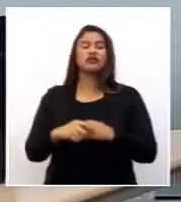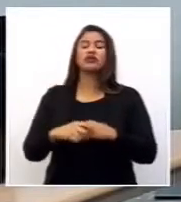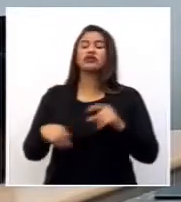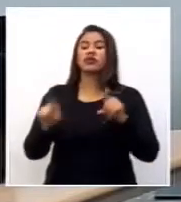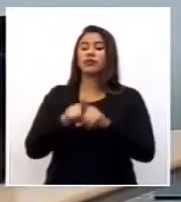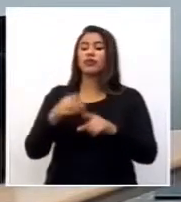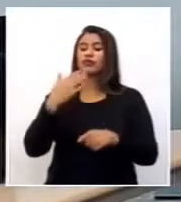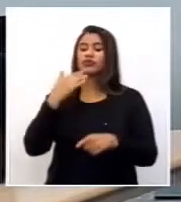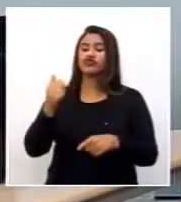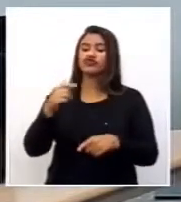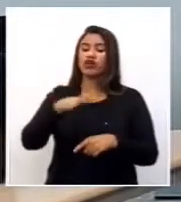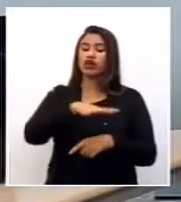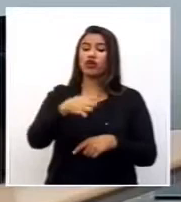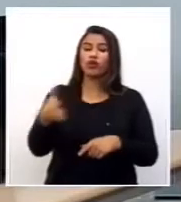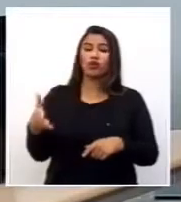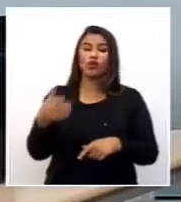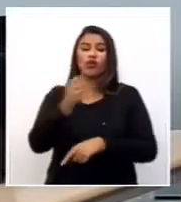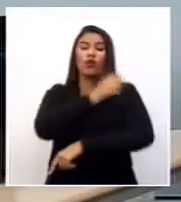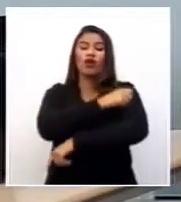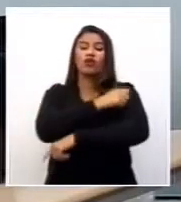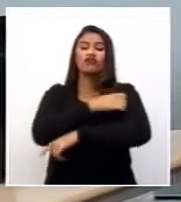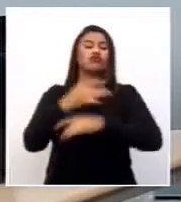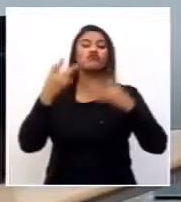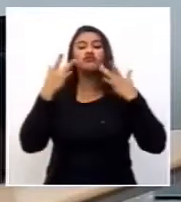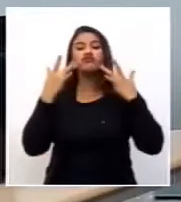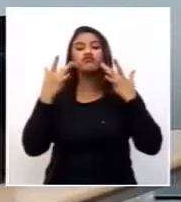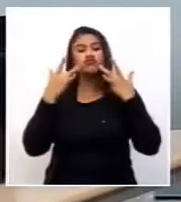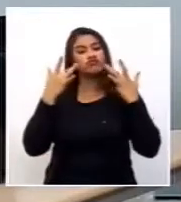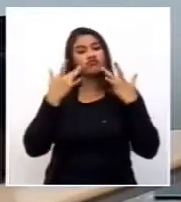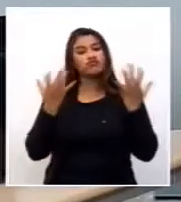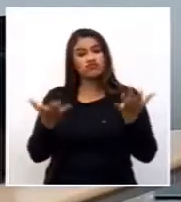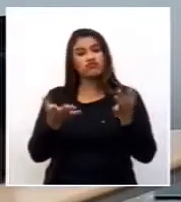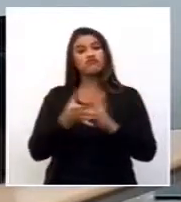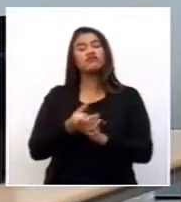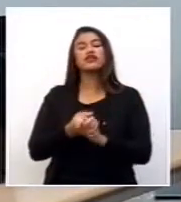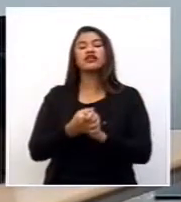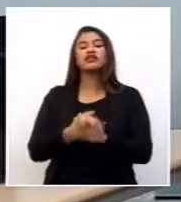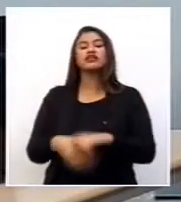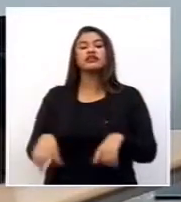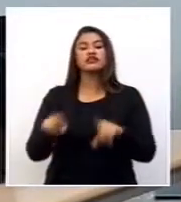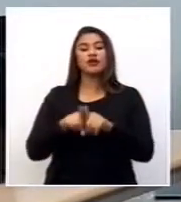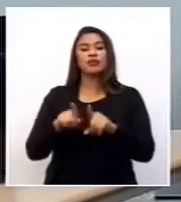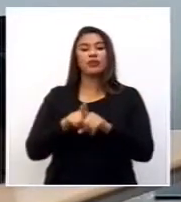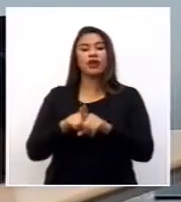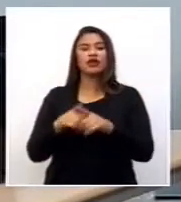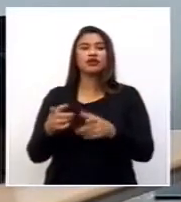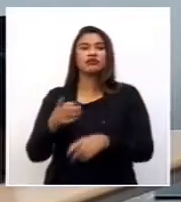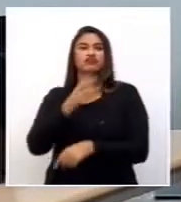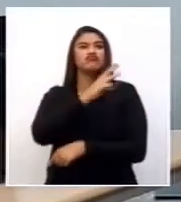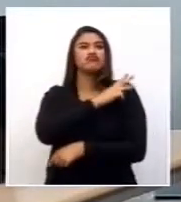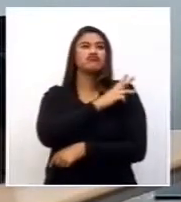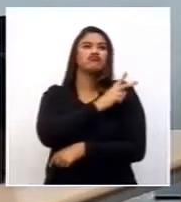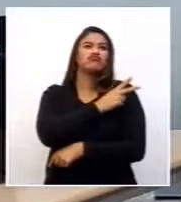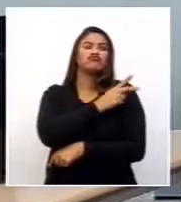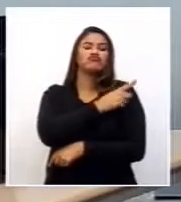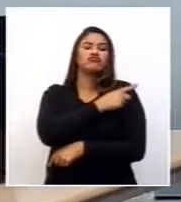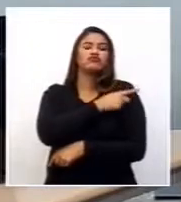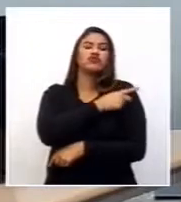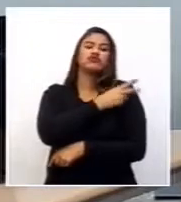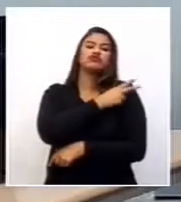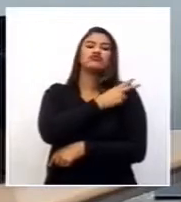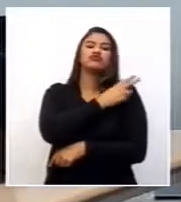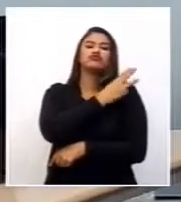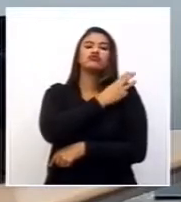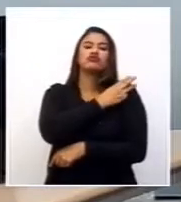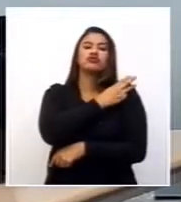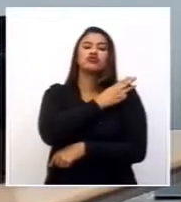montarem uma peça teatral, fazerem essas apresentações, e também para os alunos dos anos finais, tinha um livro muito interessante, que é